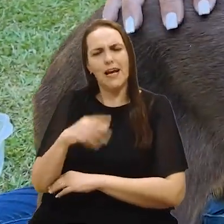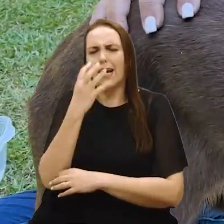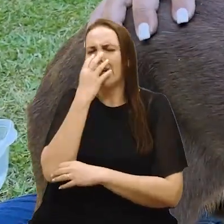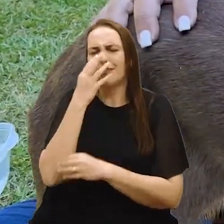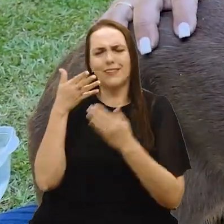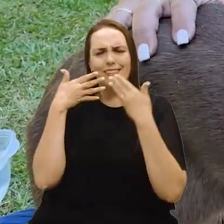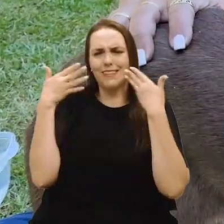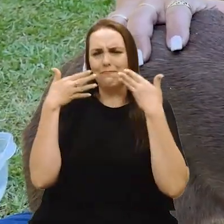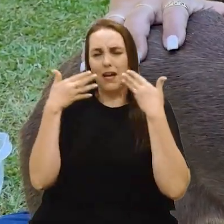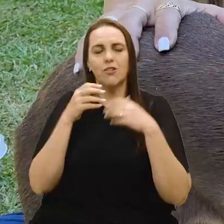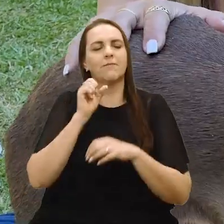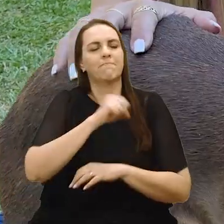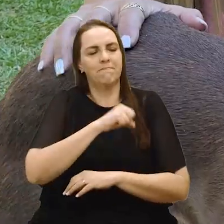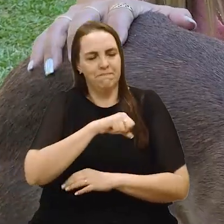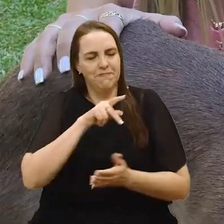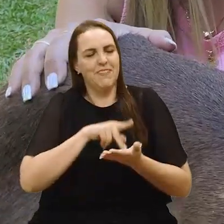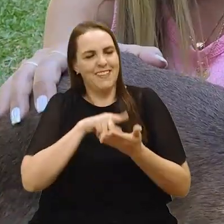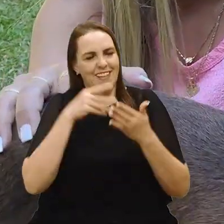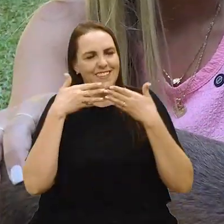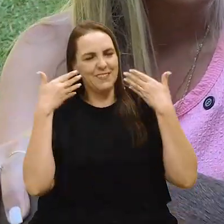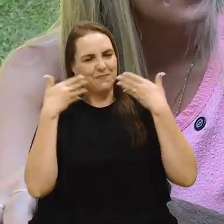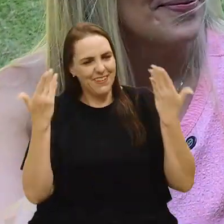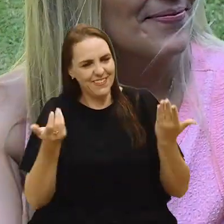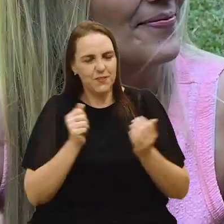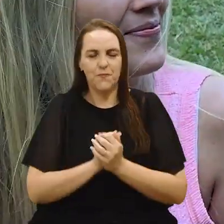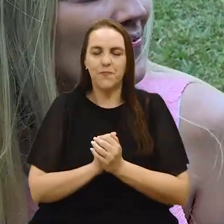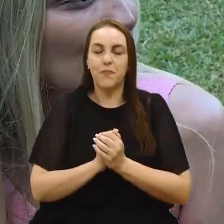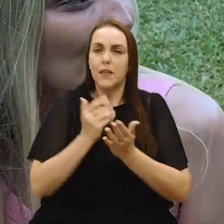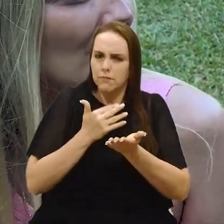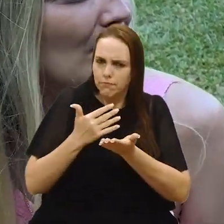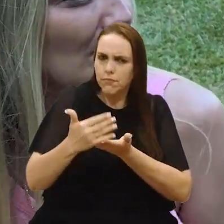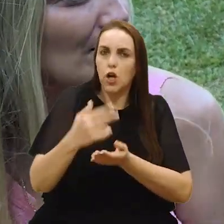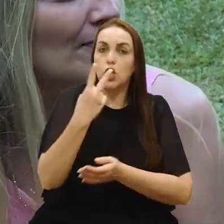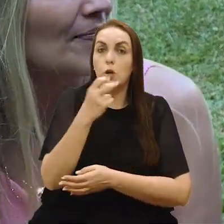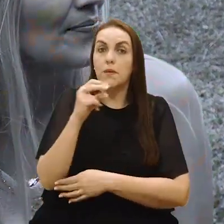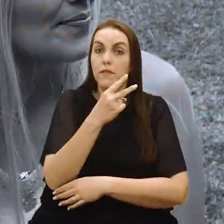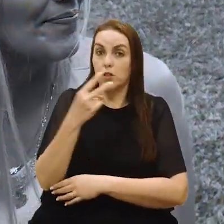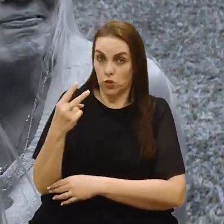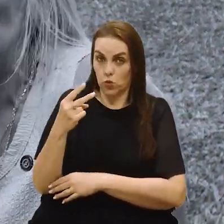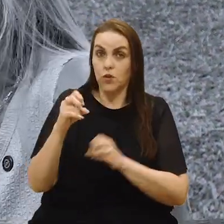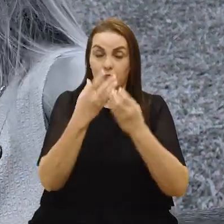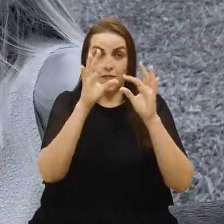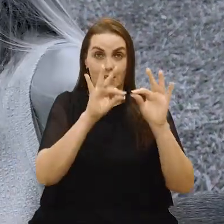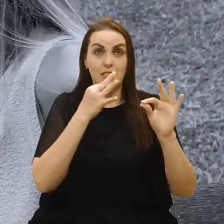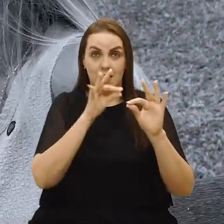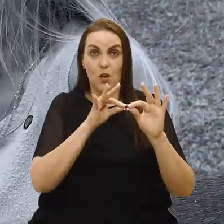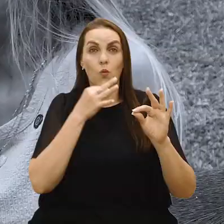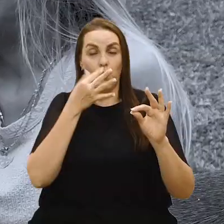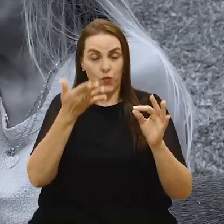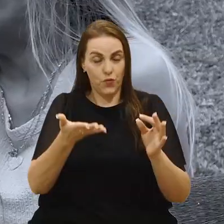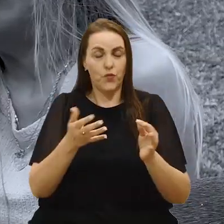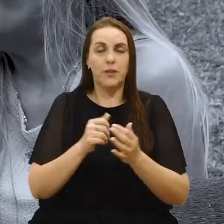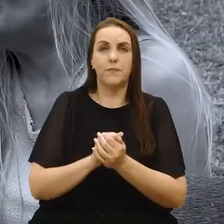muito simpático. Ele é muito simpático mesmo. Vereadora, desde 2022, a Festa da Uva...